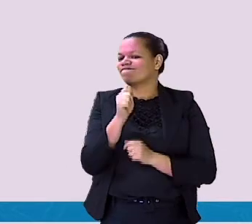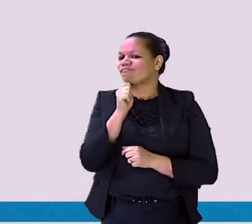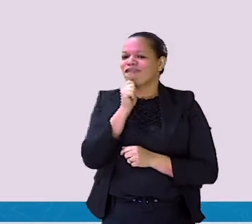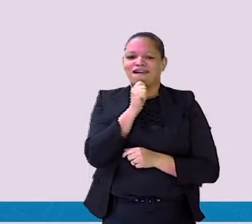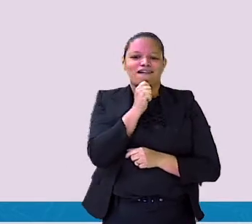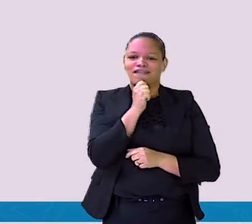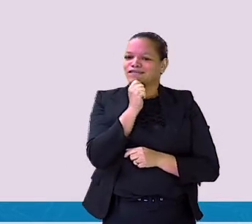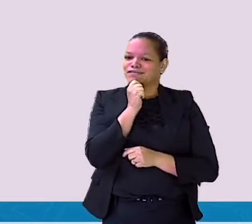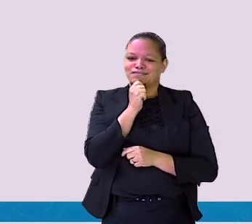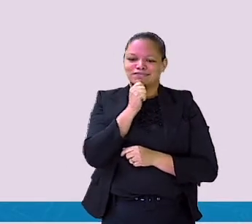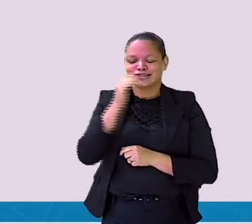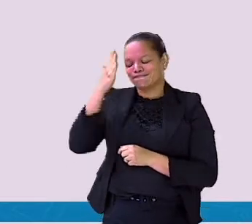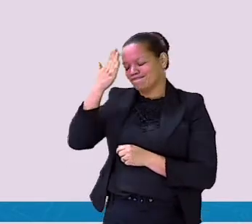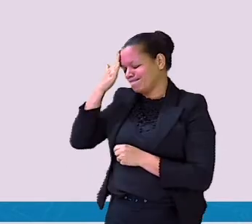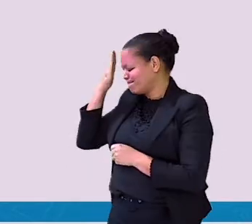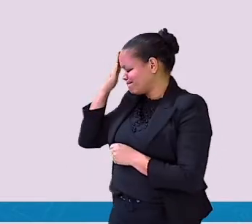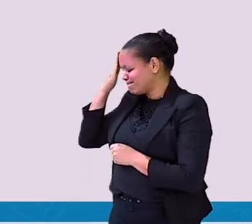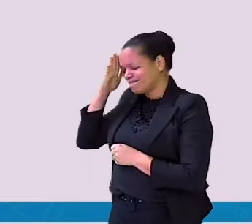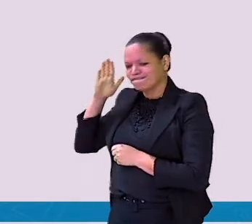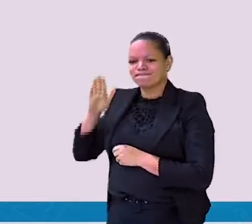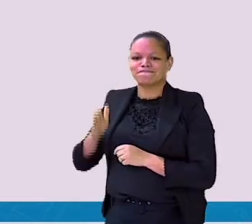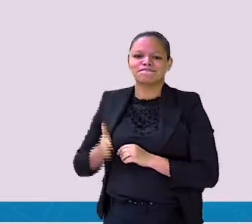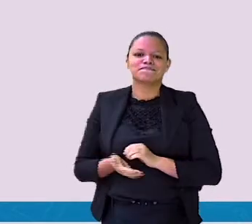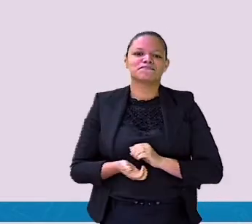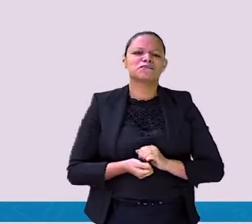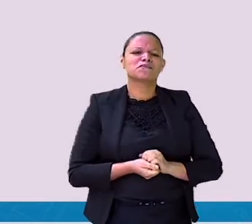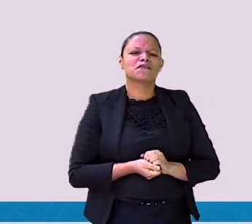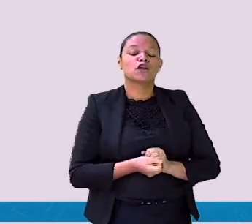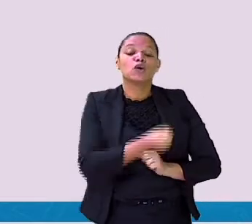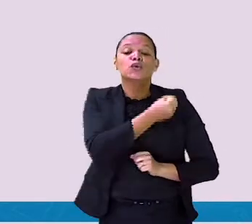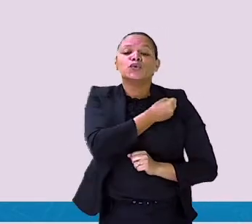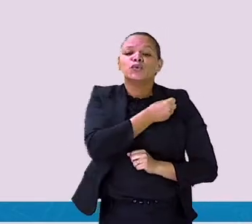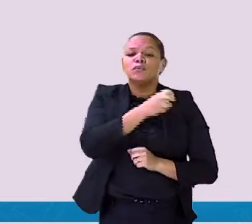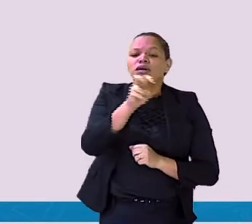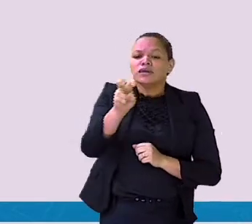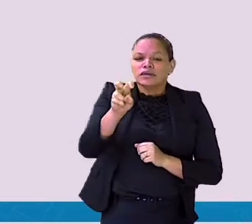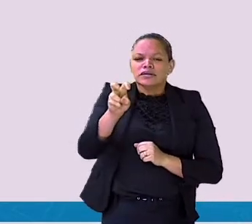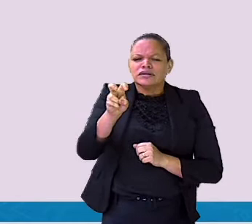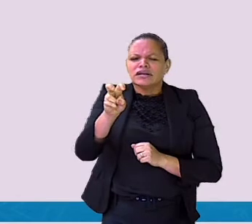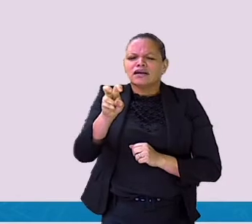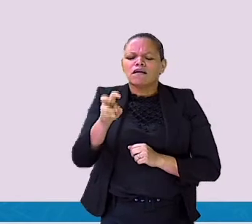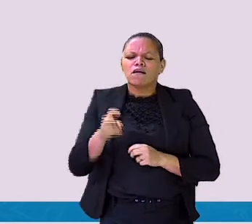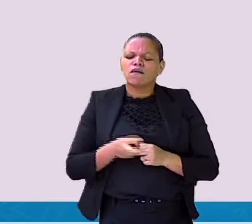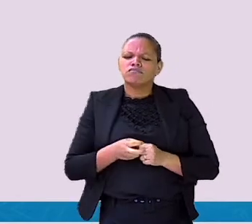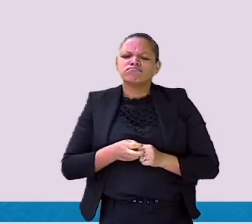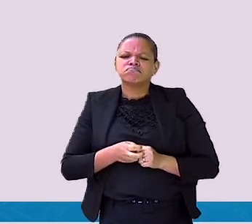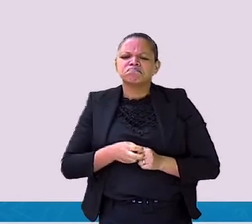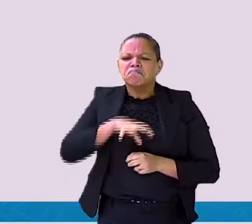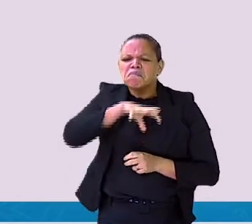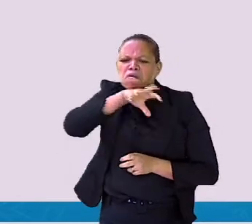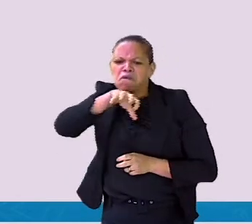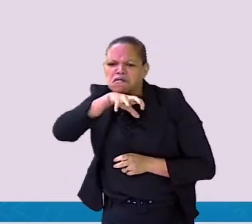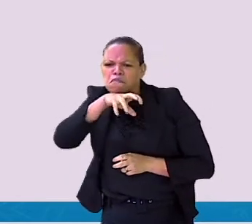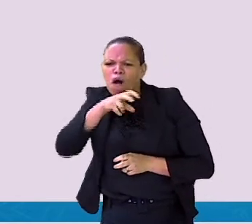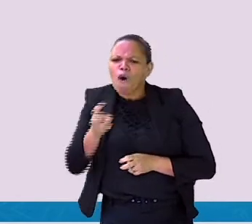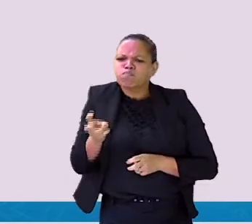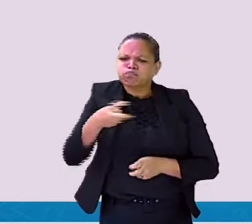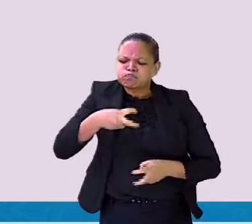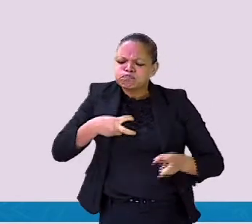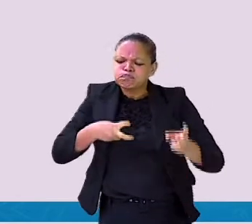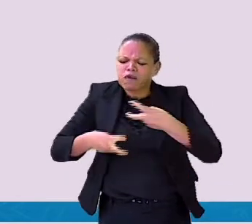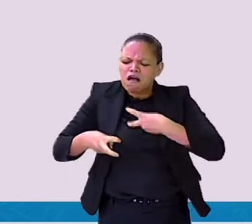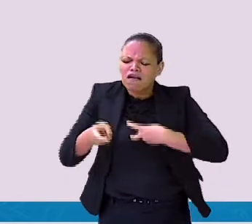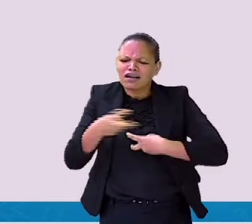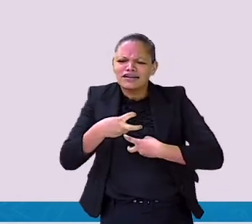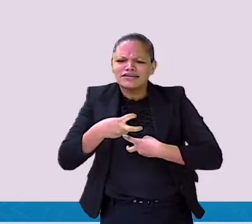sabe ler. 5. Por que a preguiça não aprendeu nada? Lembra lá